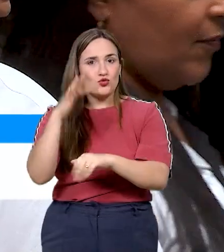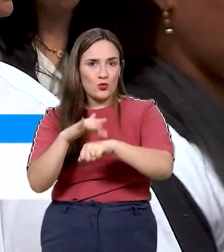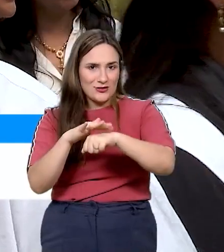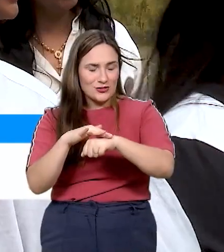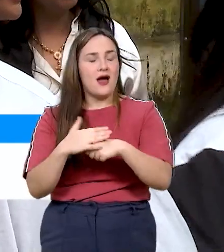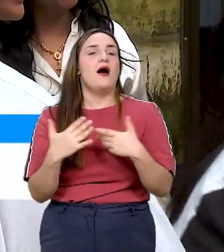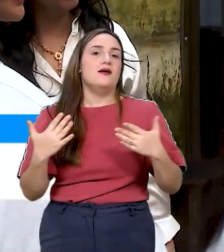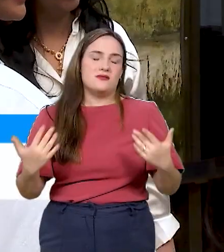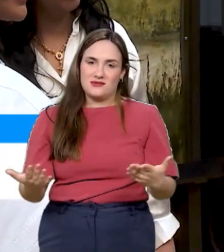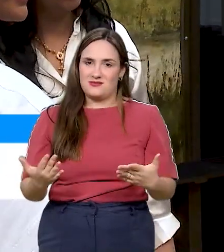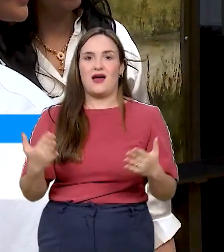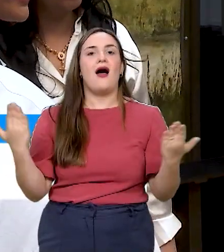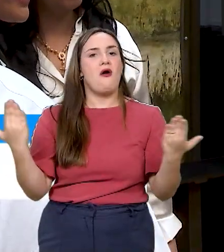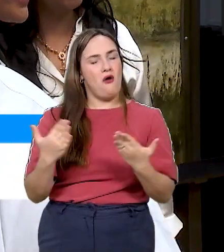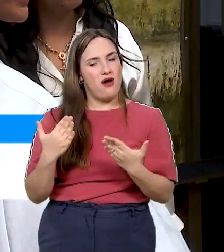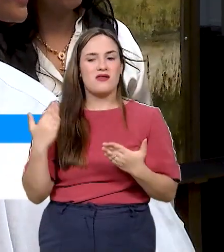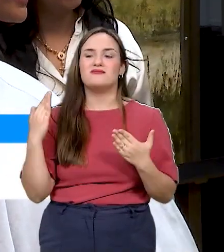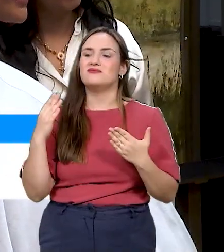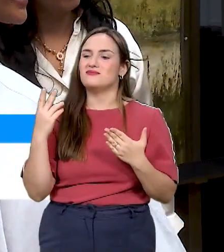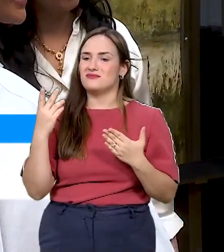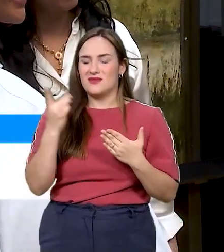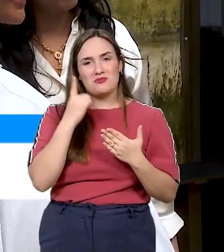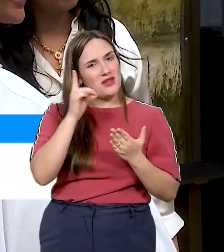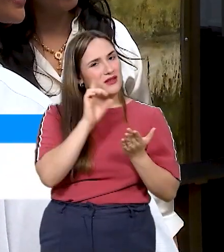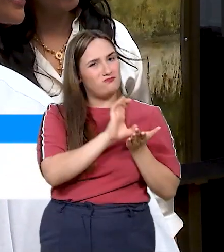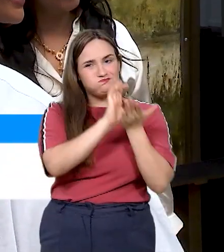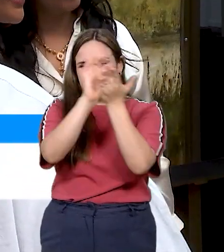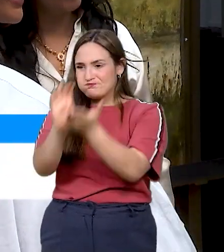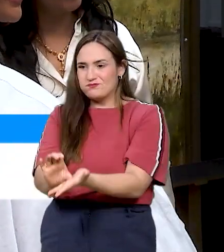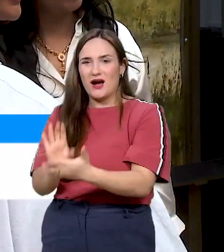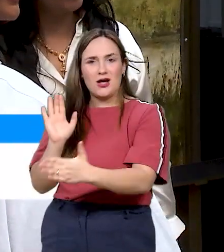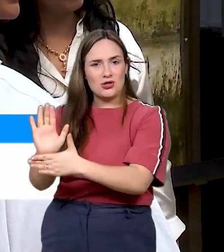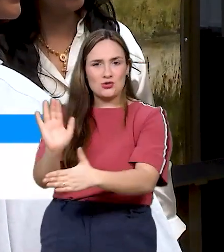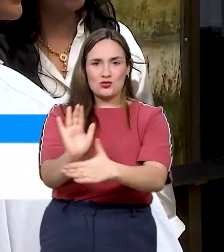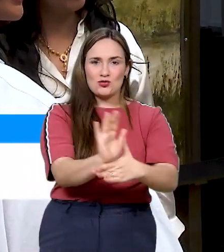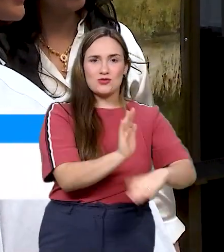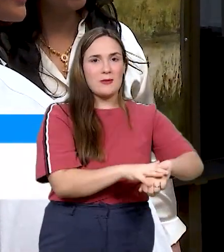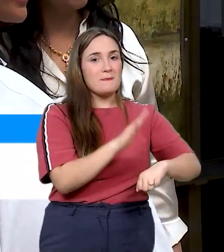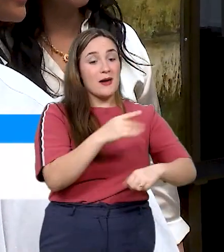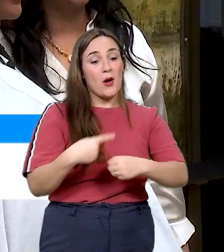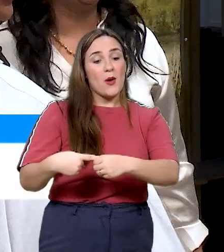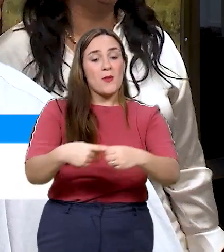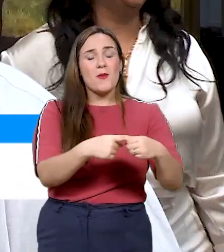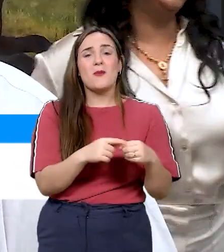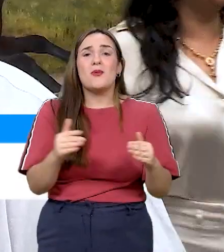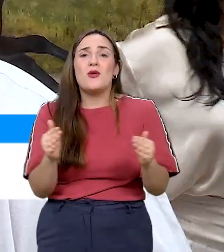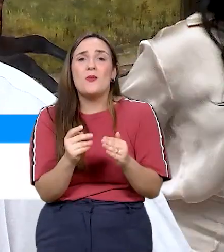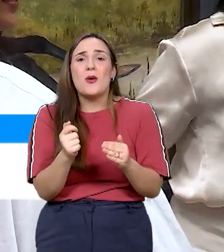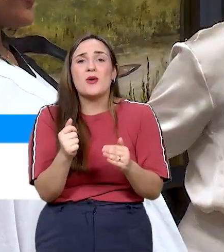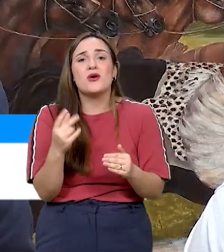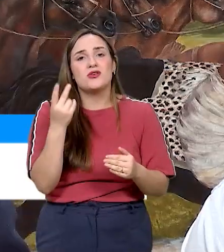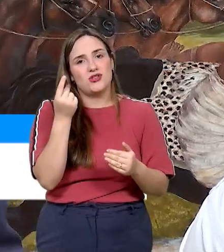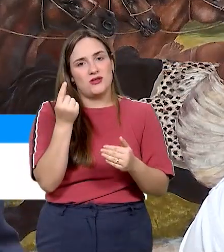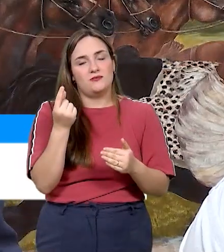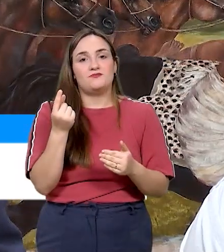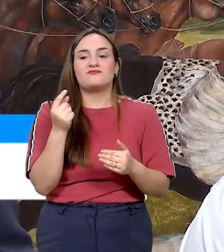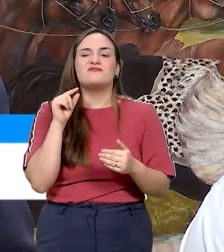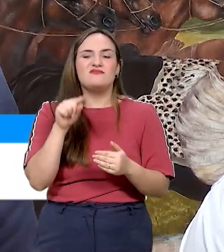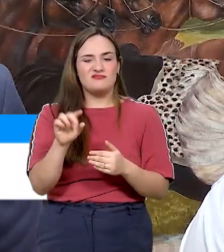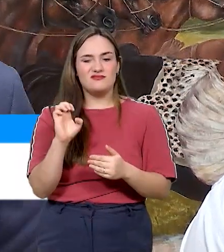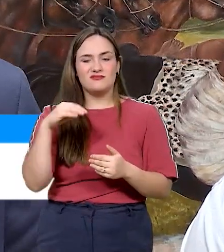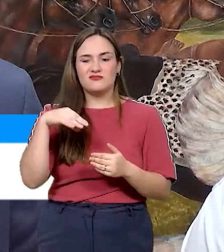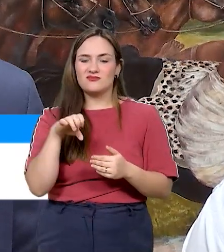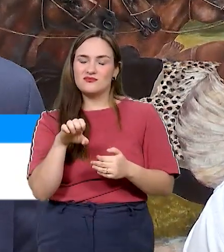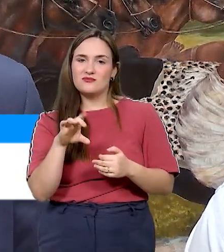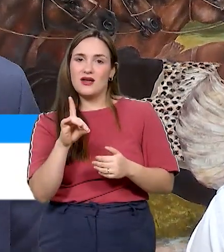completamos a frota e vai agora com essas emendas dos deputados aí, com certeza ajudar cada vez mais a saúde dos municípios. Essas emendas